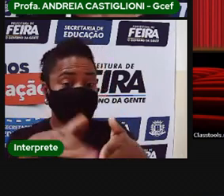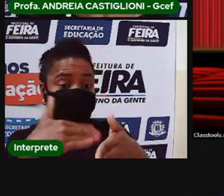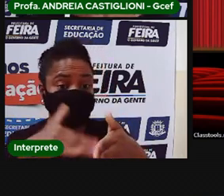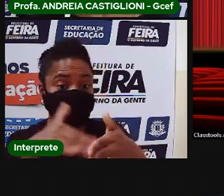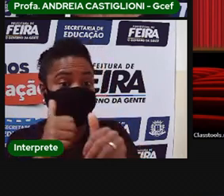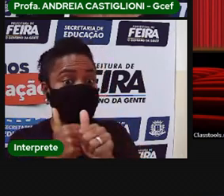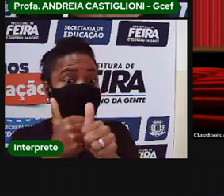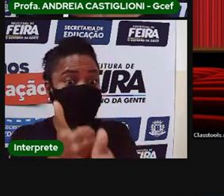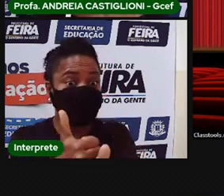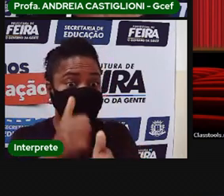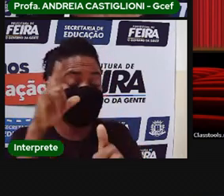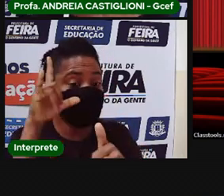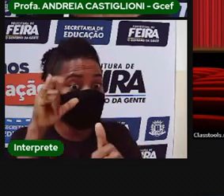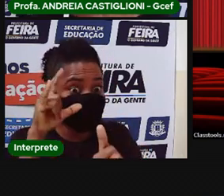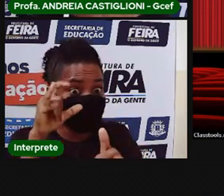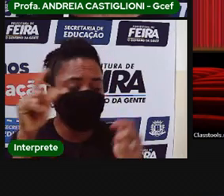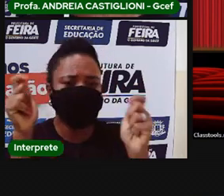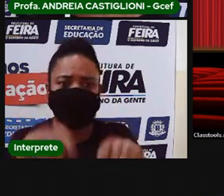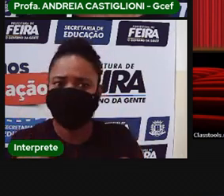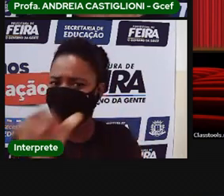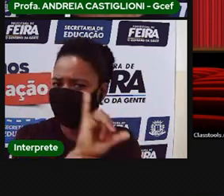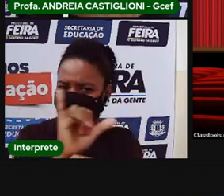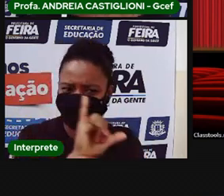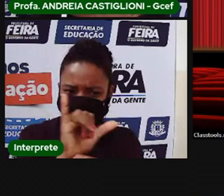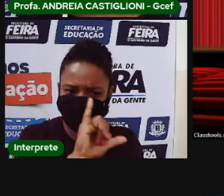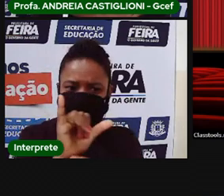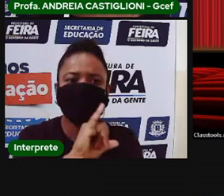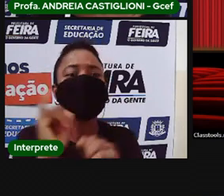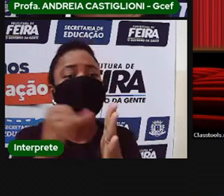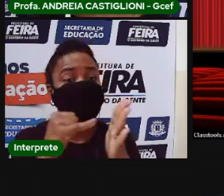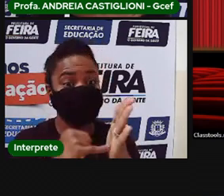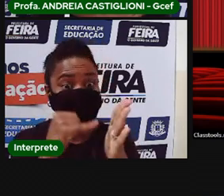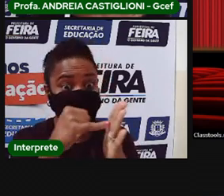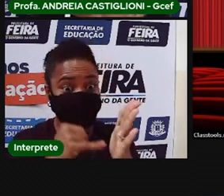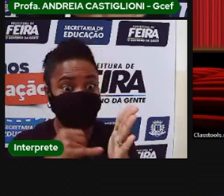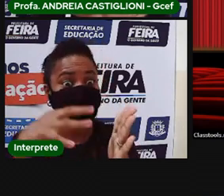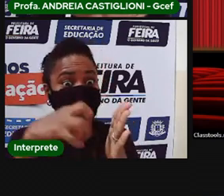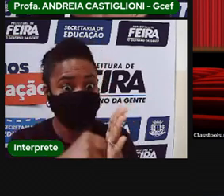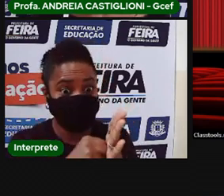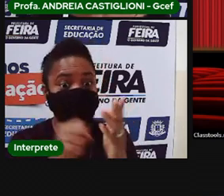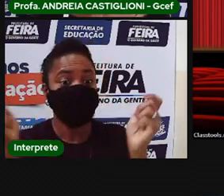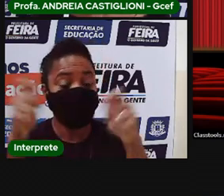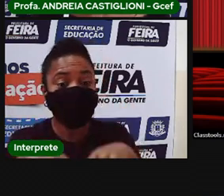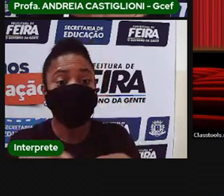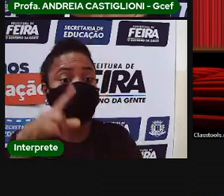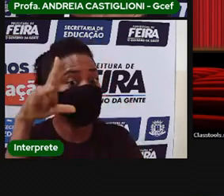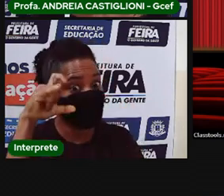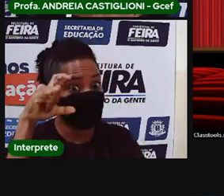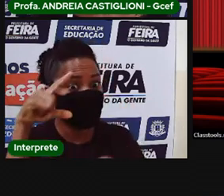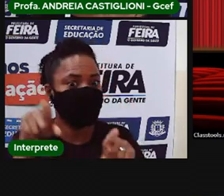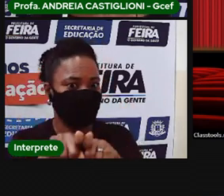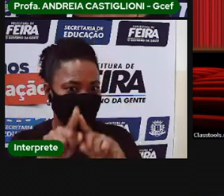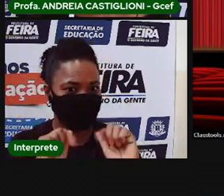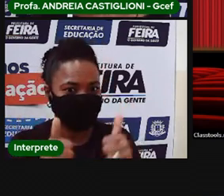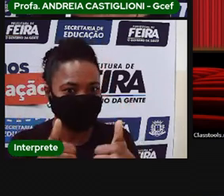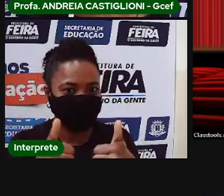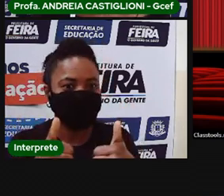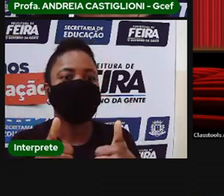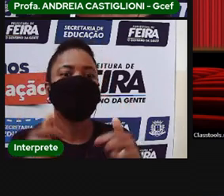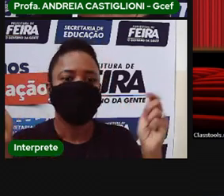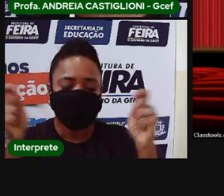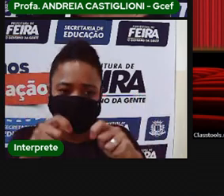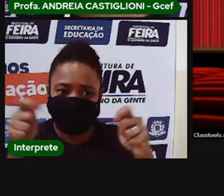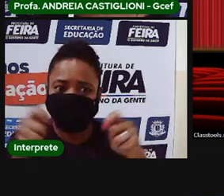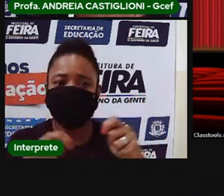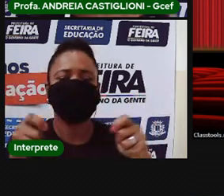segue. Segue aqui pelo YouTube, segue pelo Facebook, segue pelo Instagram. E vamos promover esse